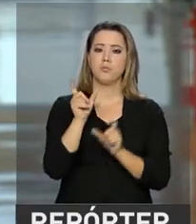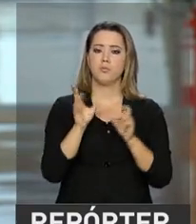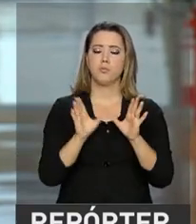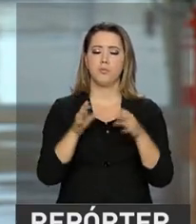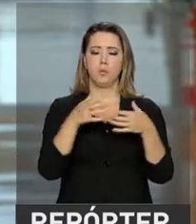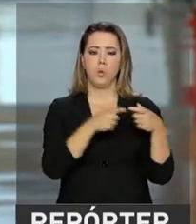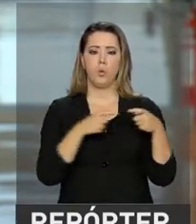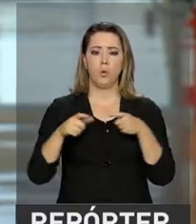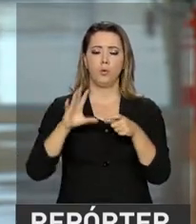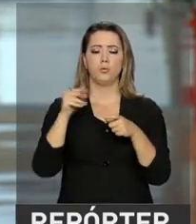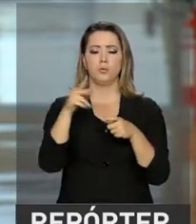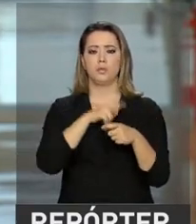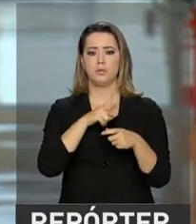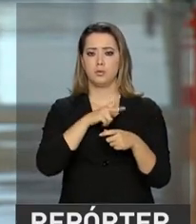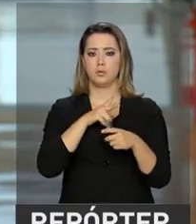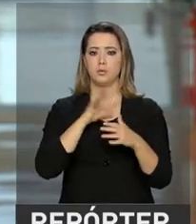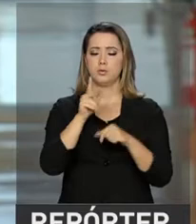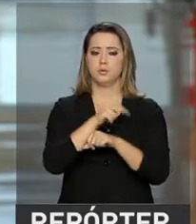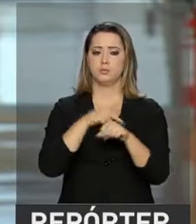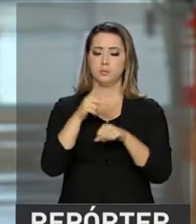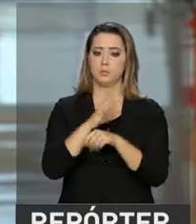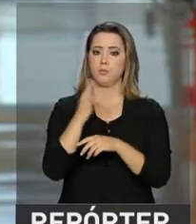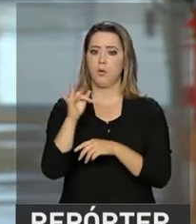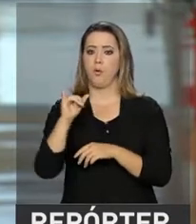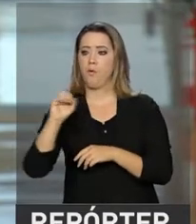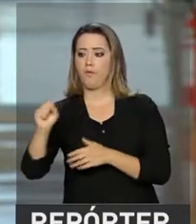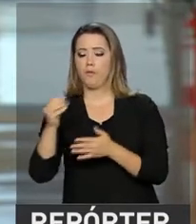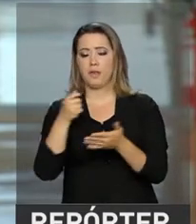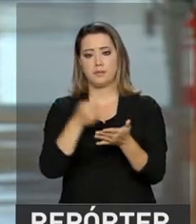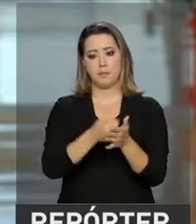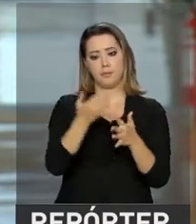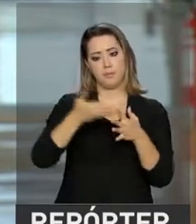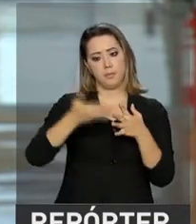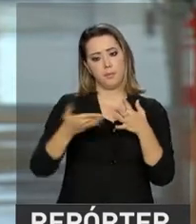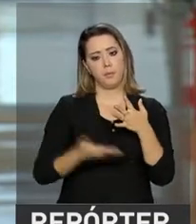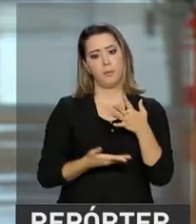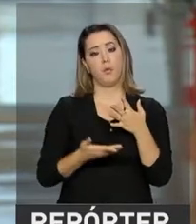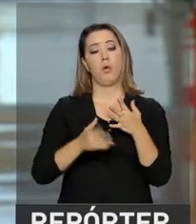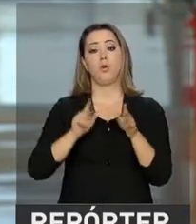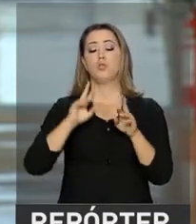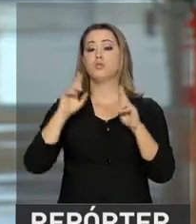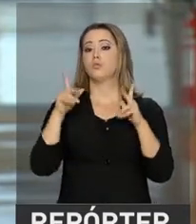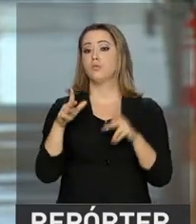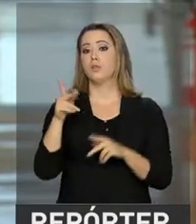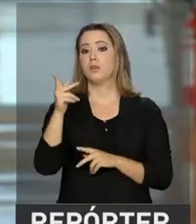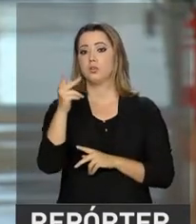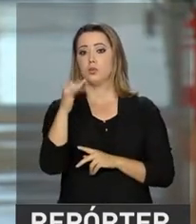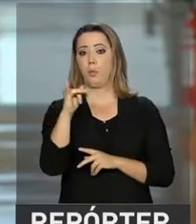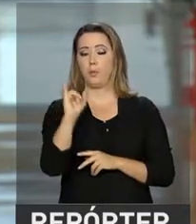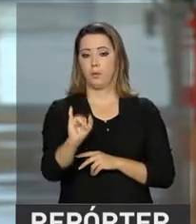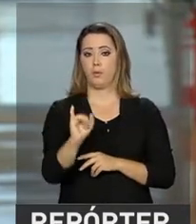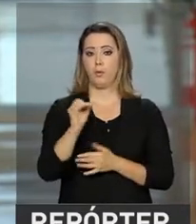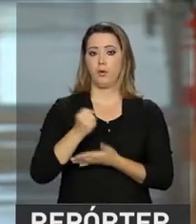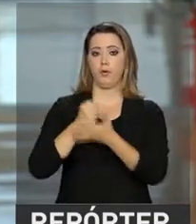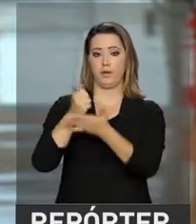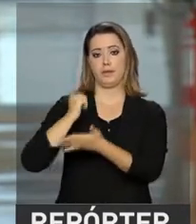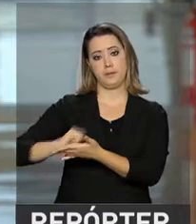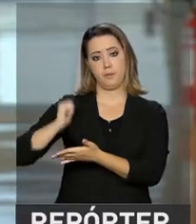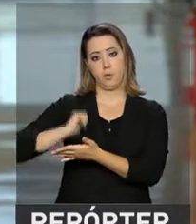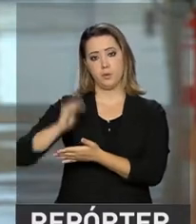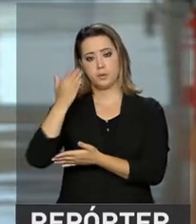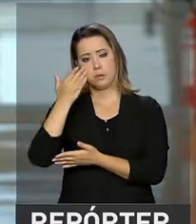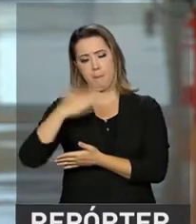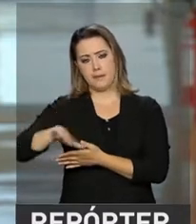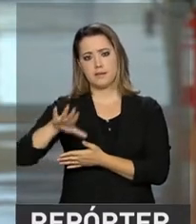todo o país bom quanto se as financia o curso superior do estudante o prouni oferece bolsas de estudo parciais e